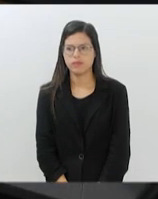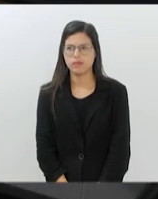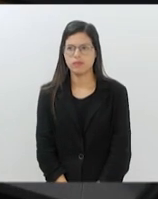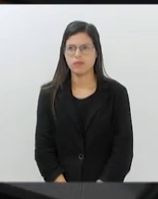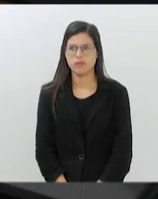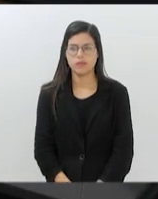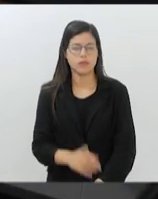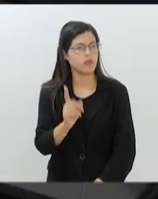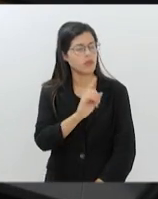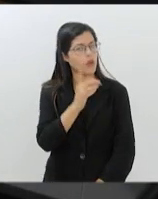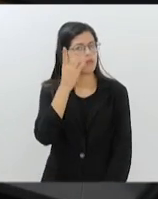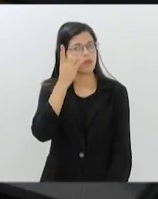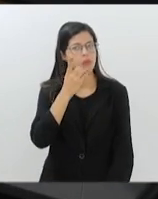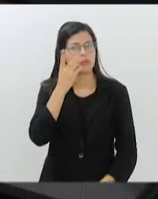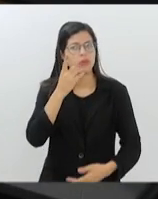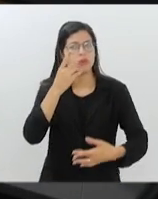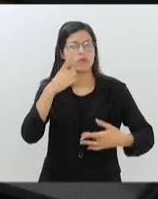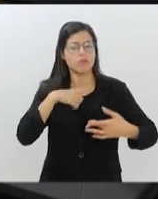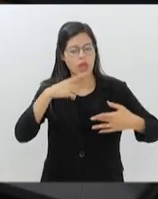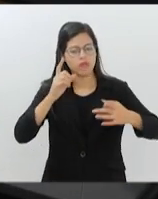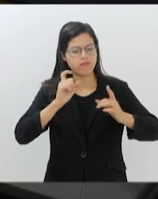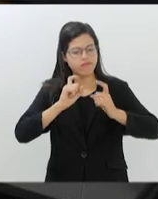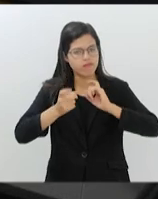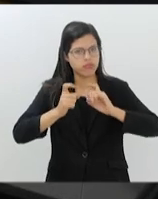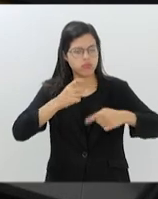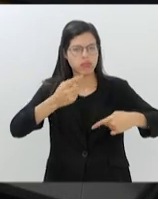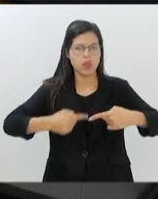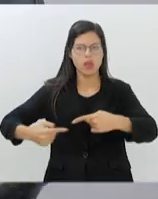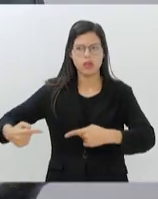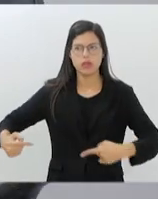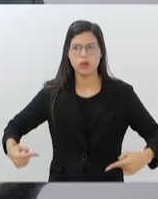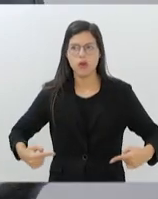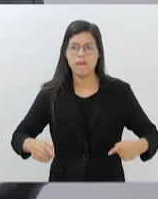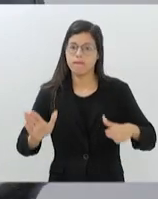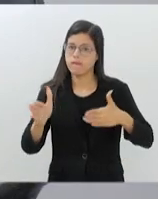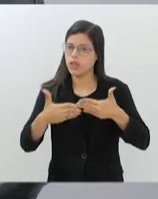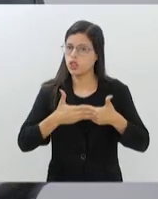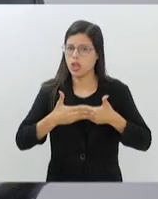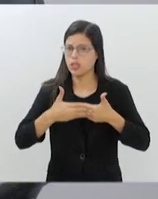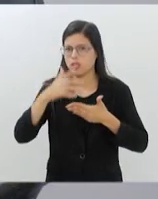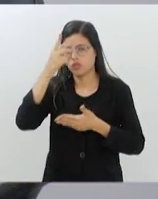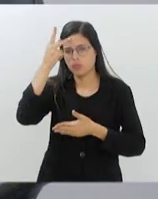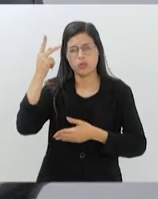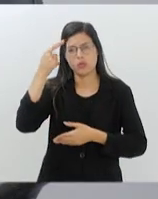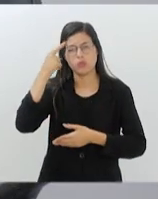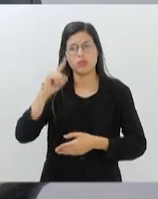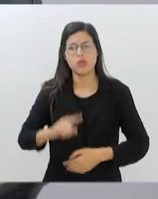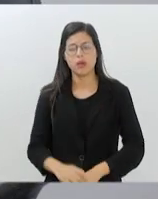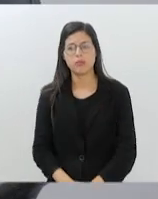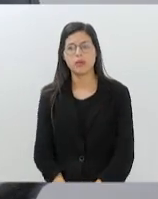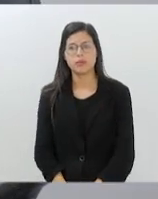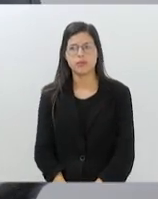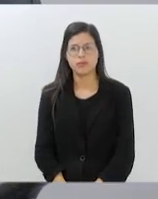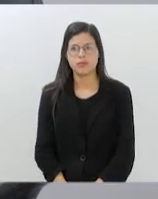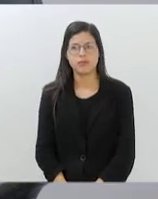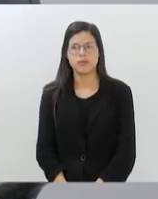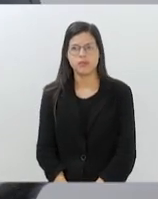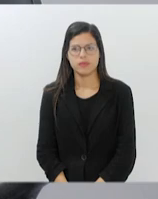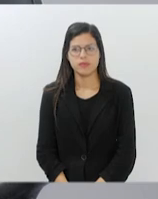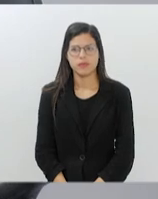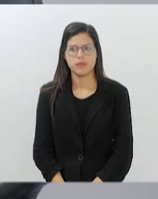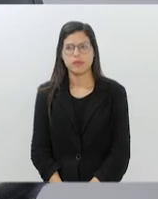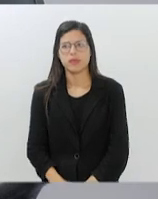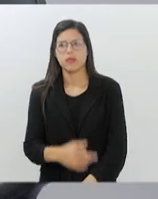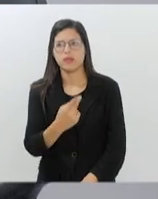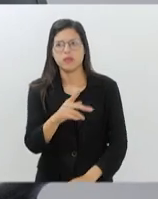a partir de uma discussão com muitos profissionais nossos e secretar Disc fechada uma discussão fechada que as pessoas não TM acesso é só o seu time que faz